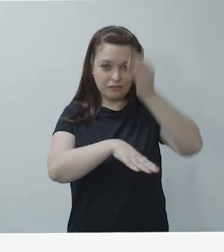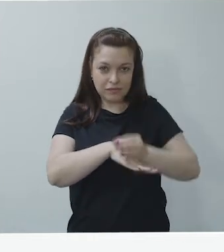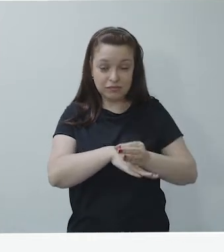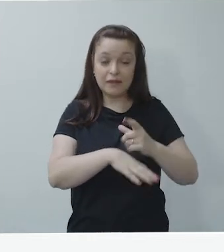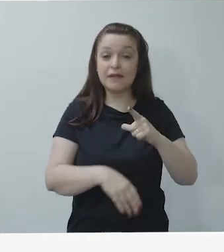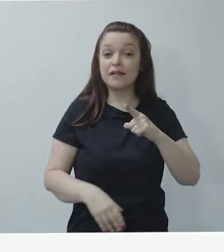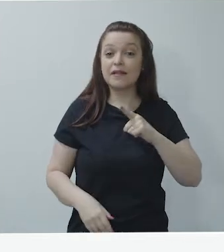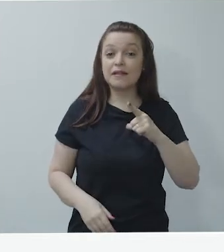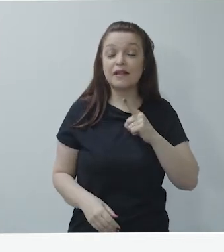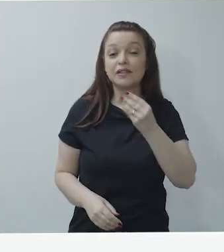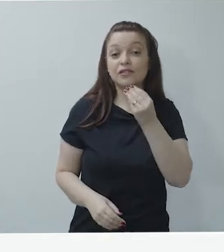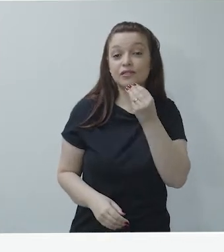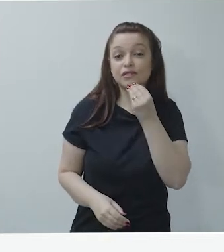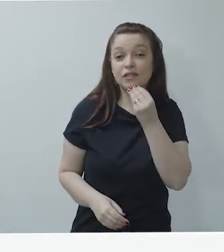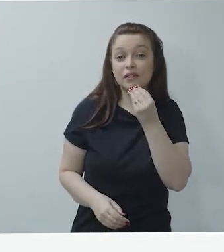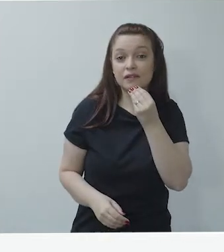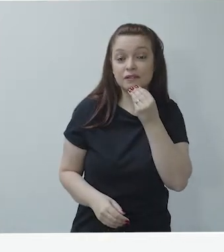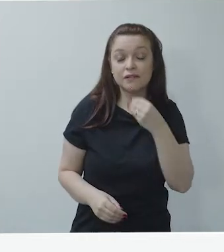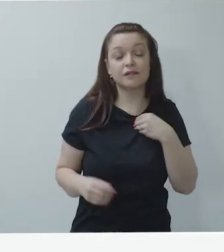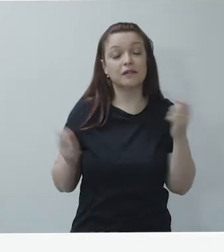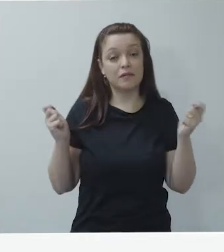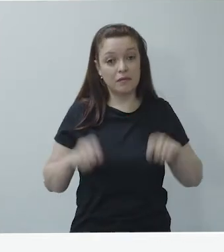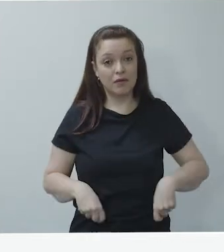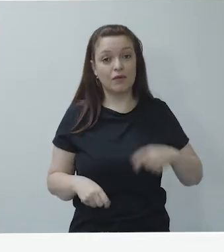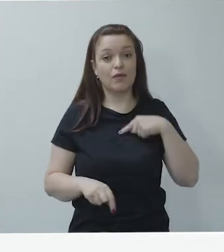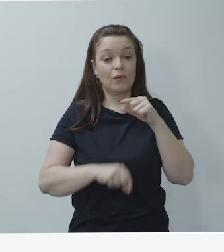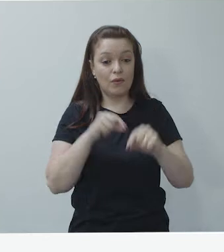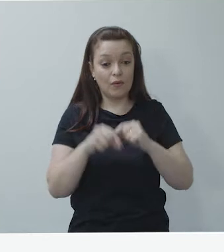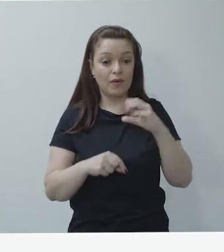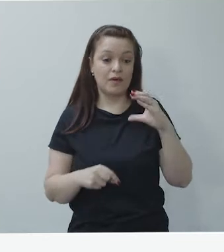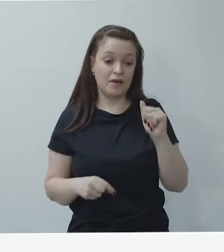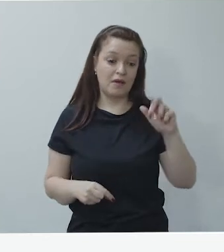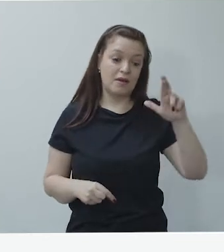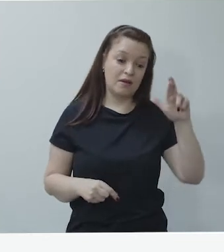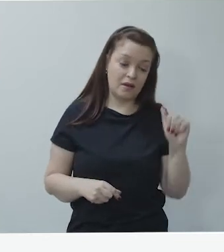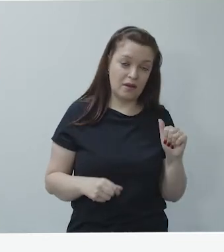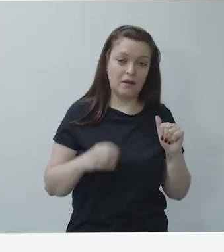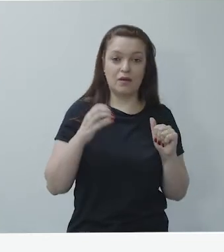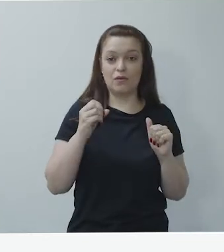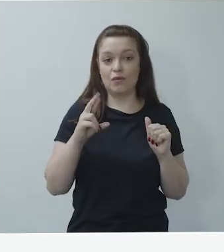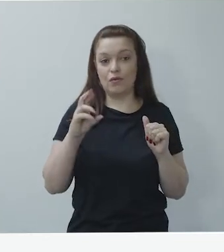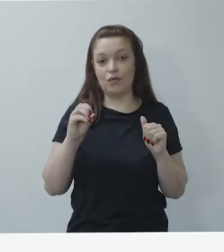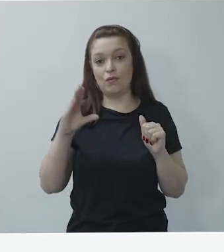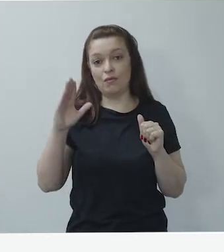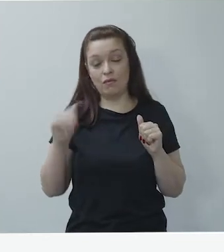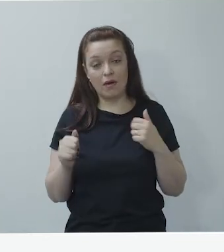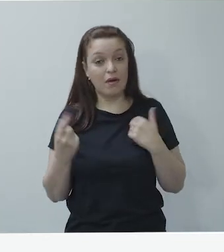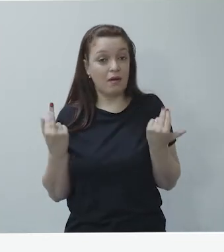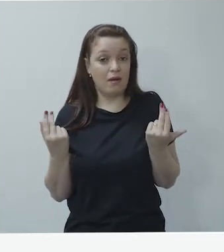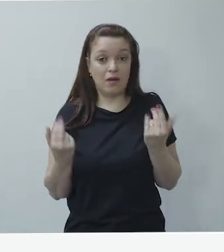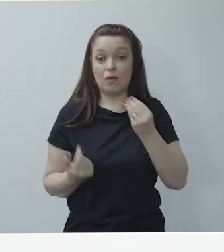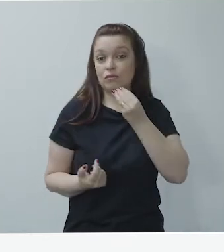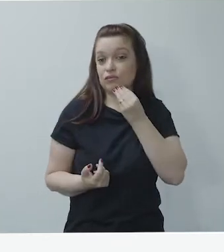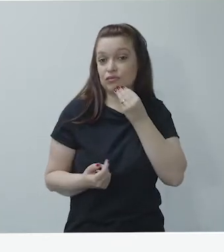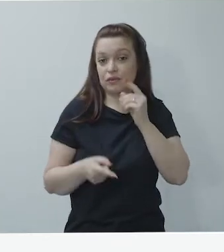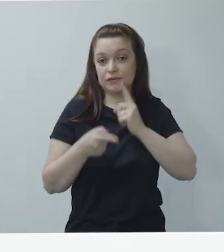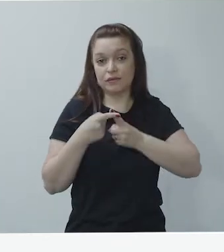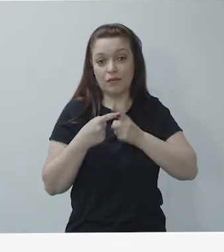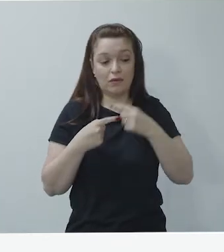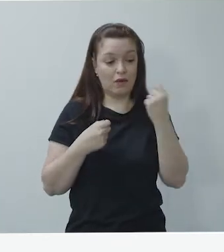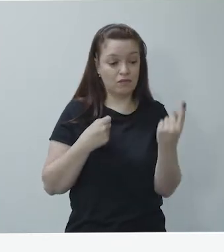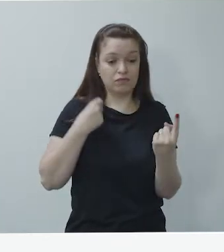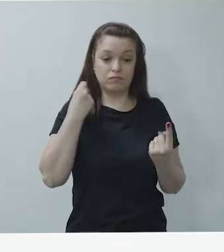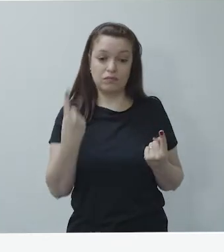Nessa brincadeira, temos chances de acontecer a mesma chance de acontecer cara ou coroa, a metade das duas opções,